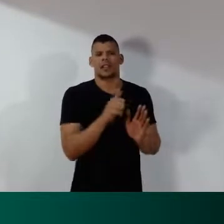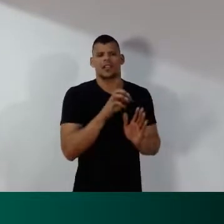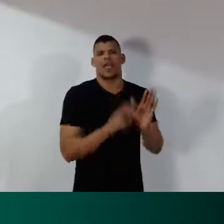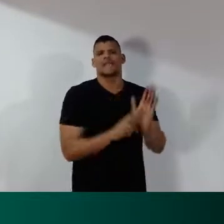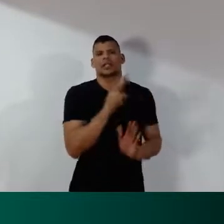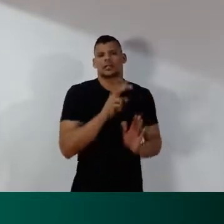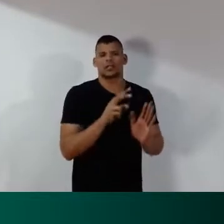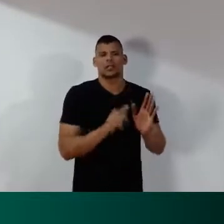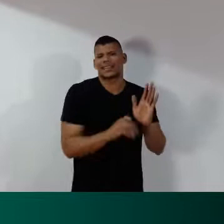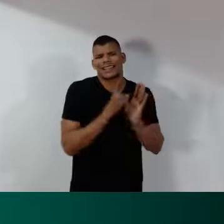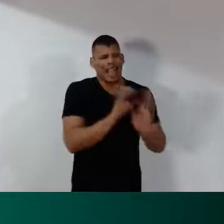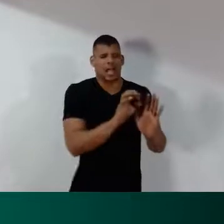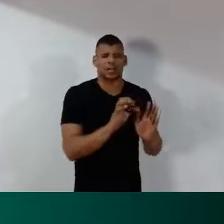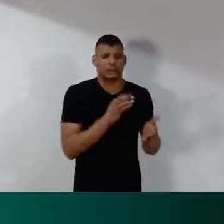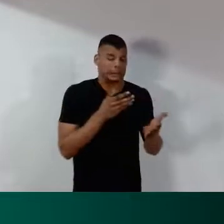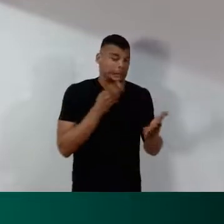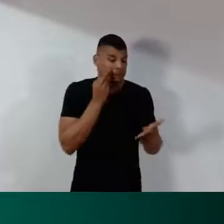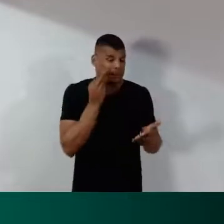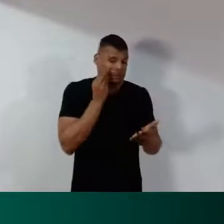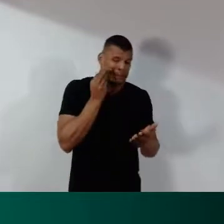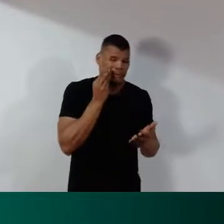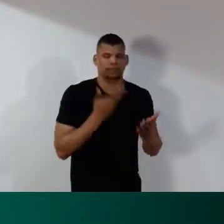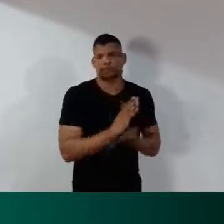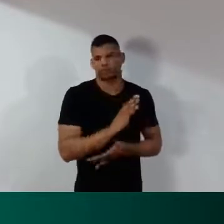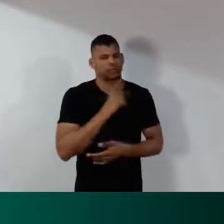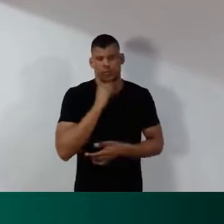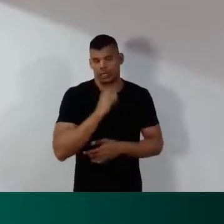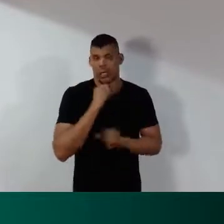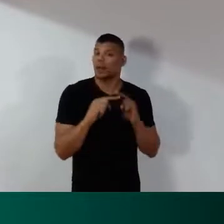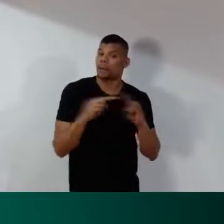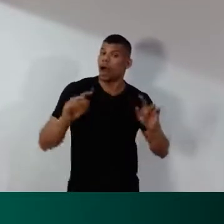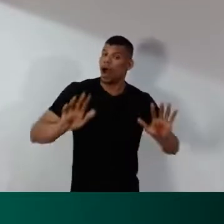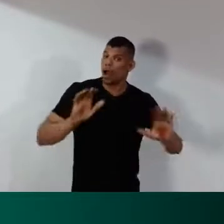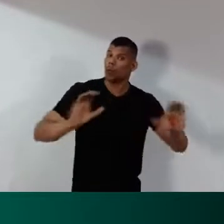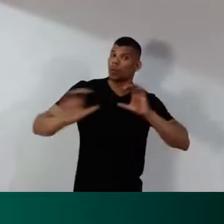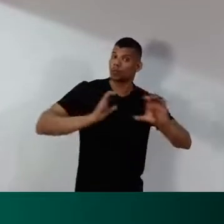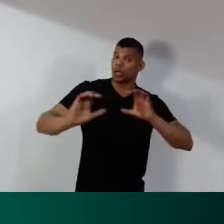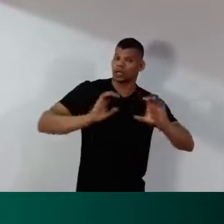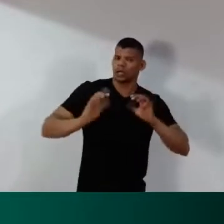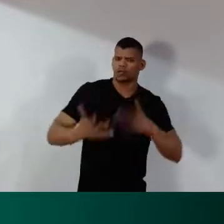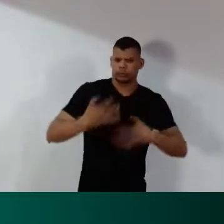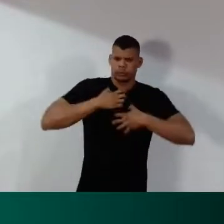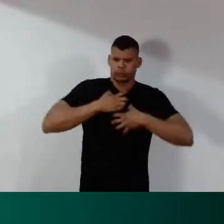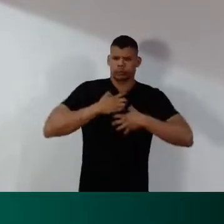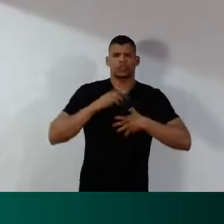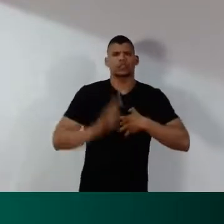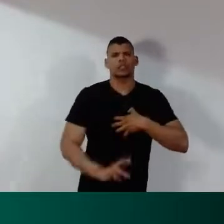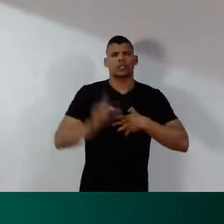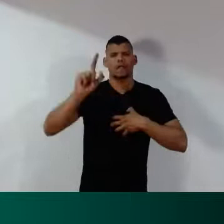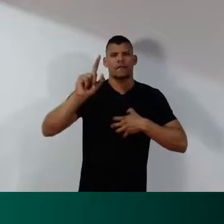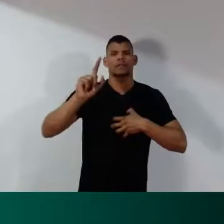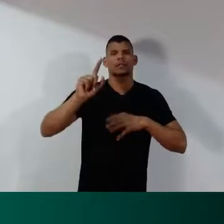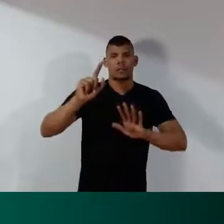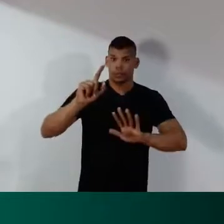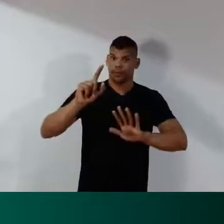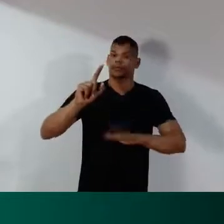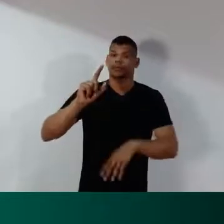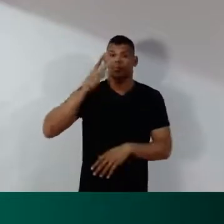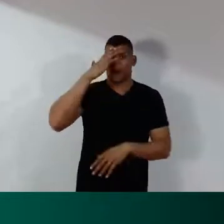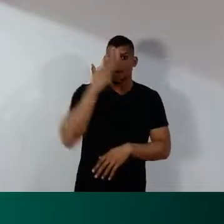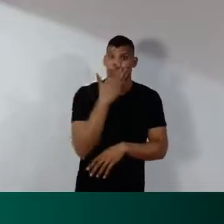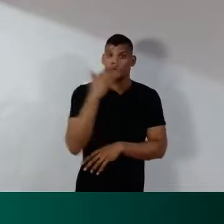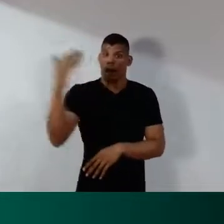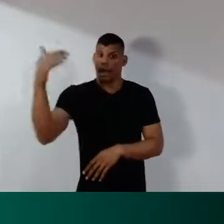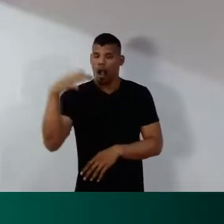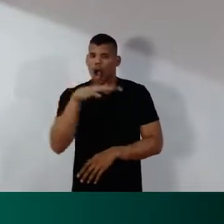assim não passei nenhuma né mas acabou que a comunicação chegou para mim de uma forma diferente né eu consegui ter